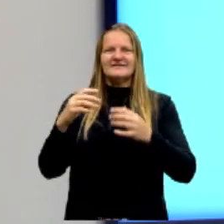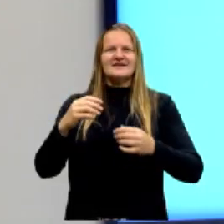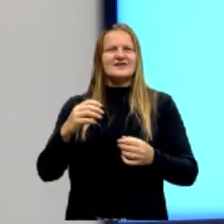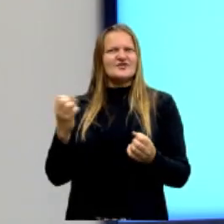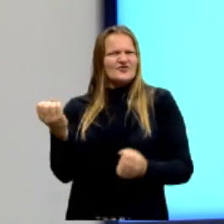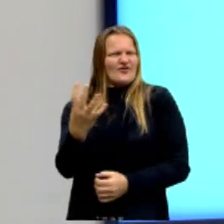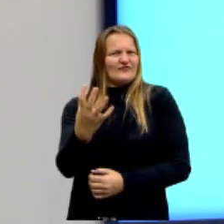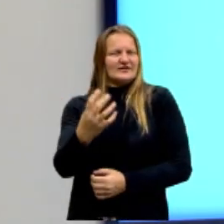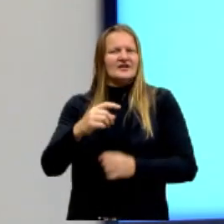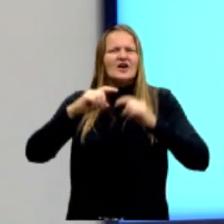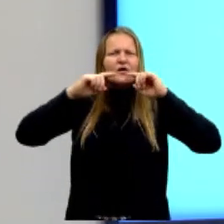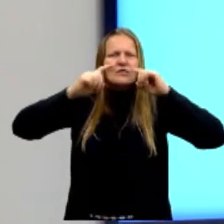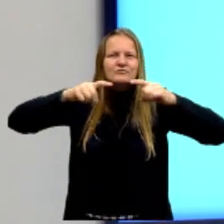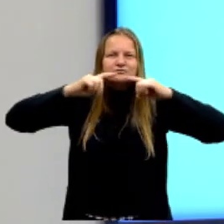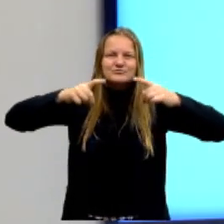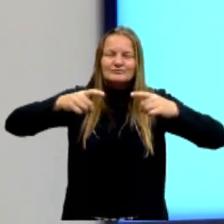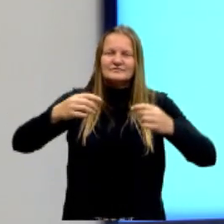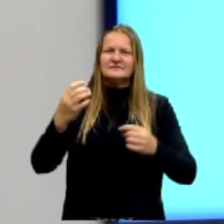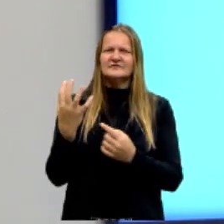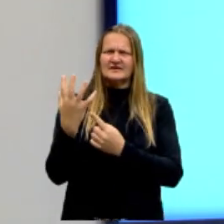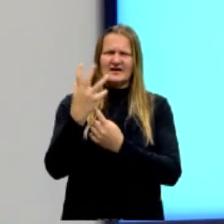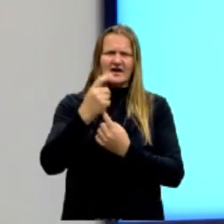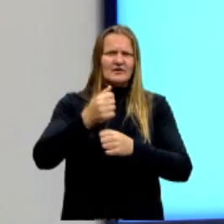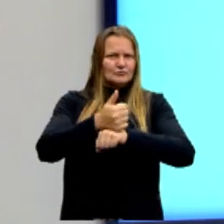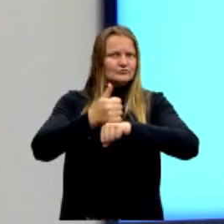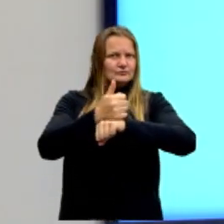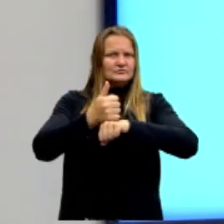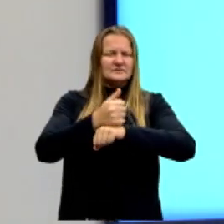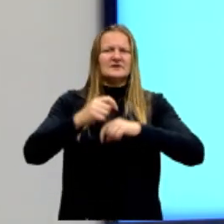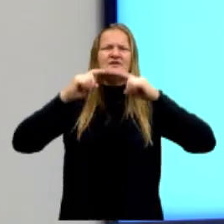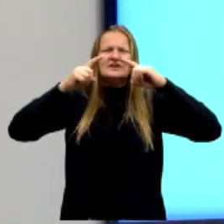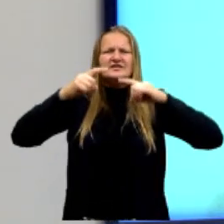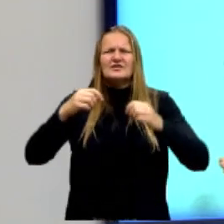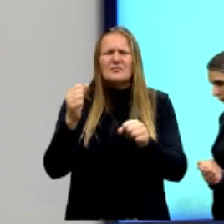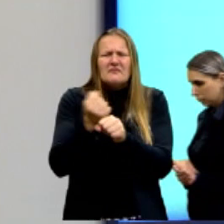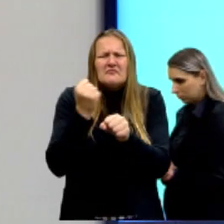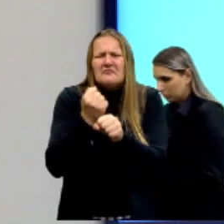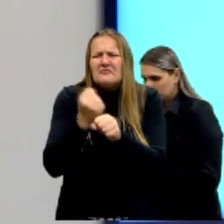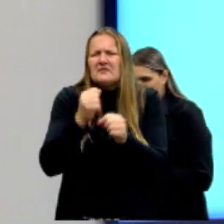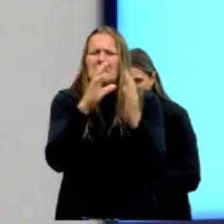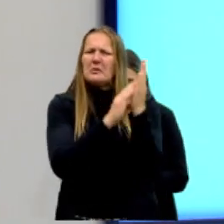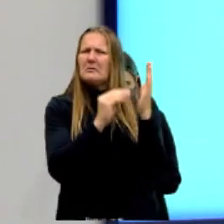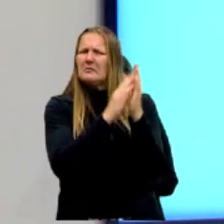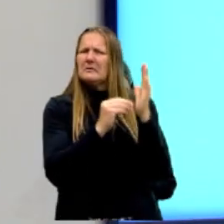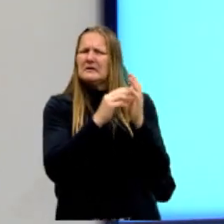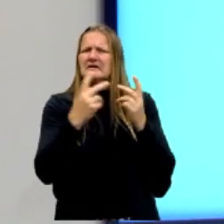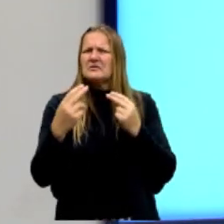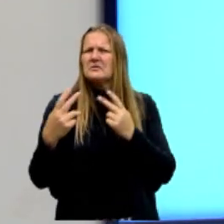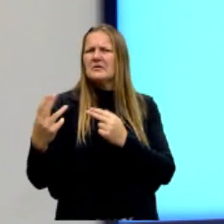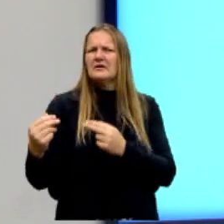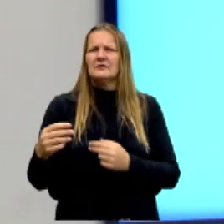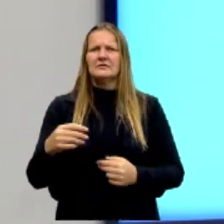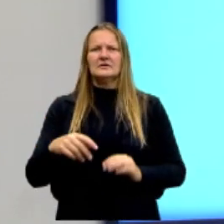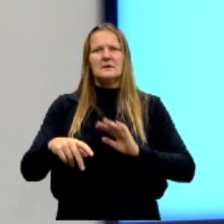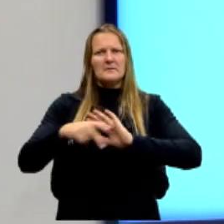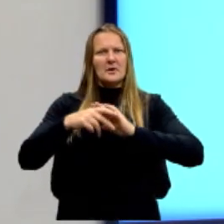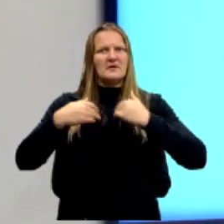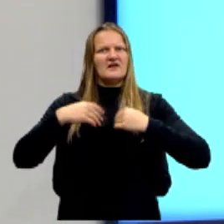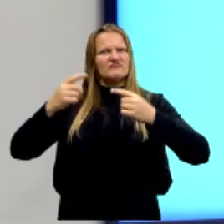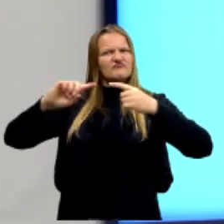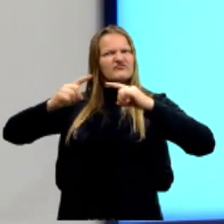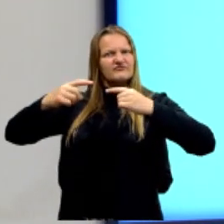eles criticam tá esses artistas eles criticam as Produções Principalmente as minhas